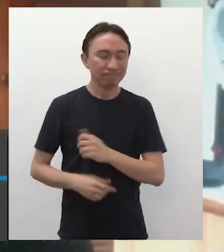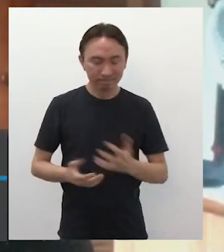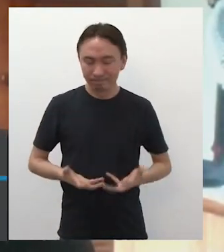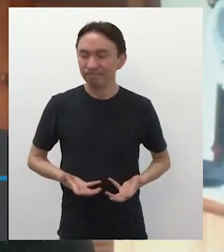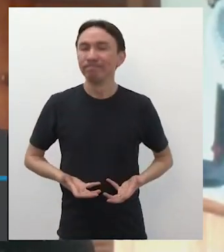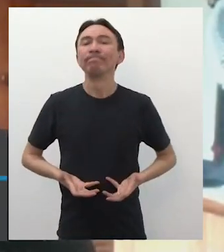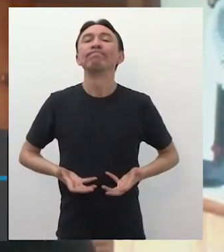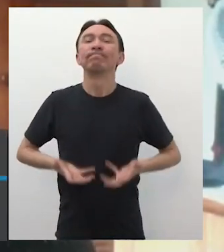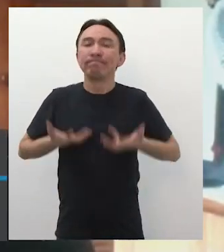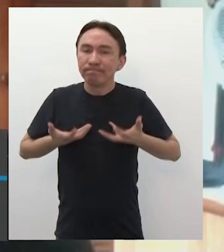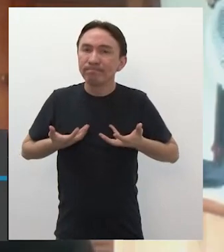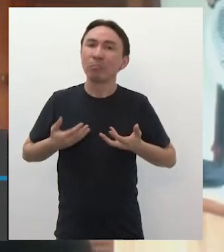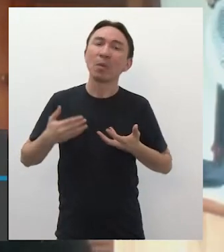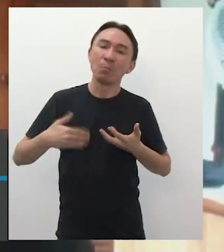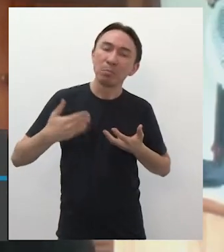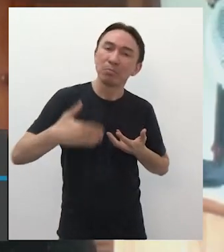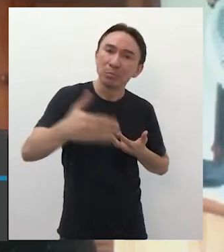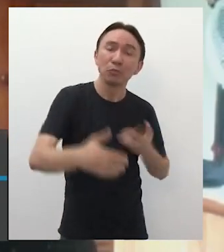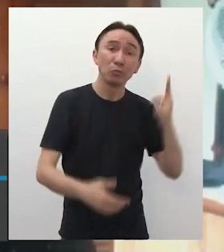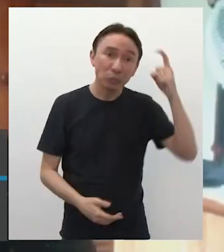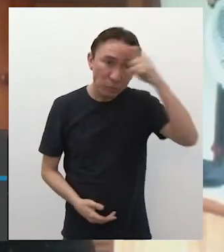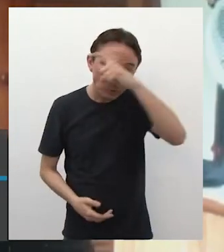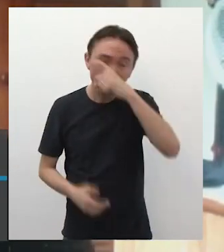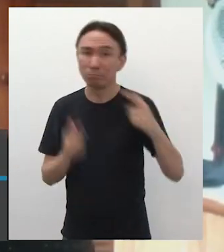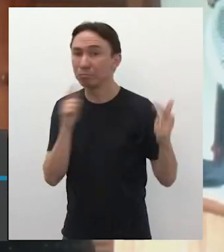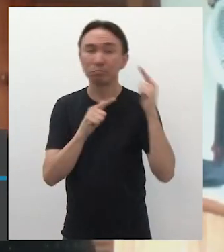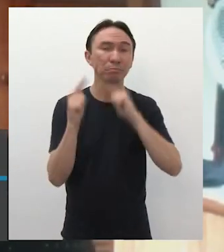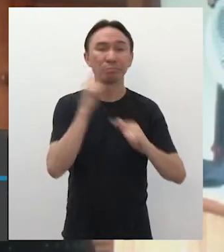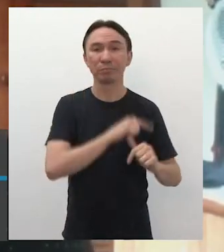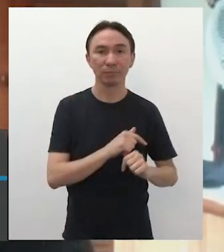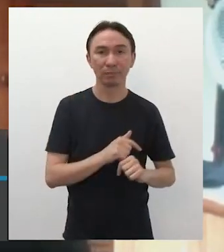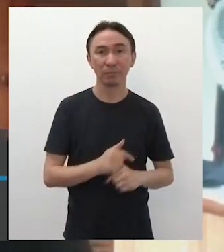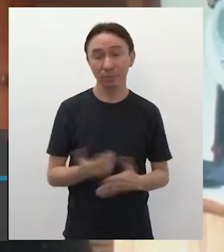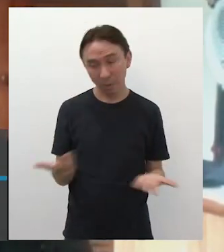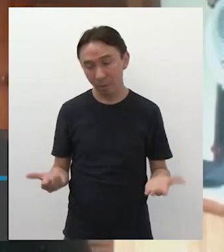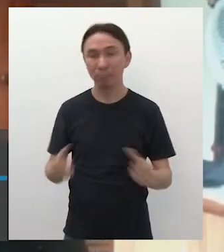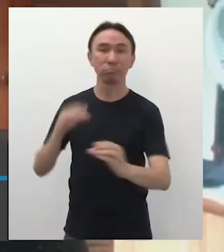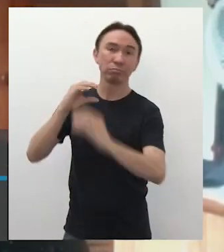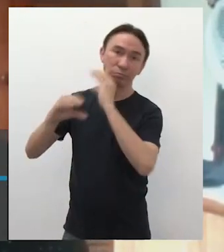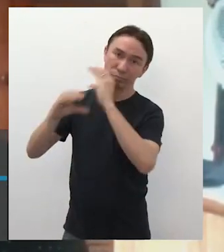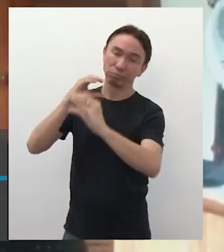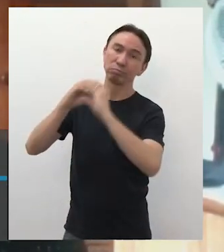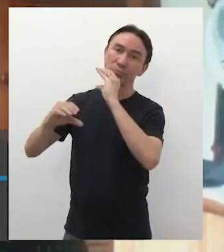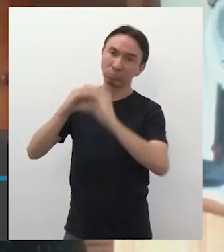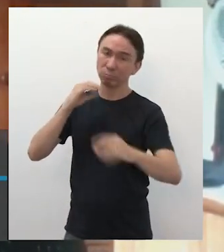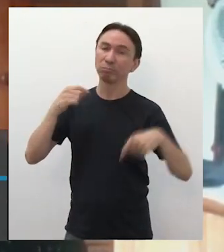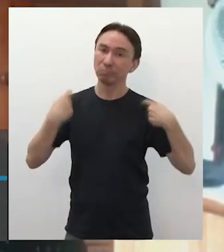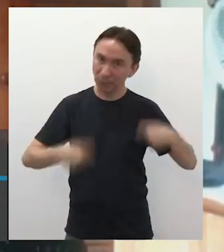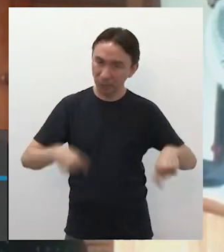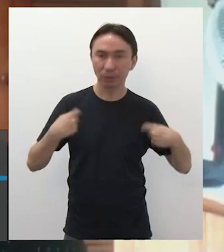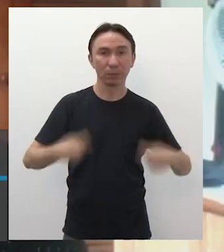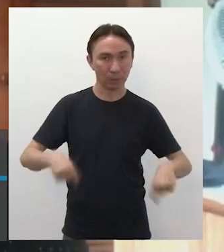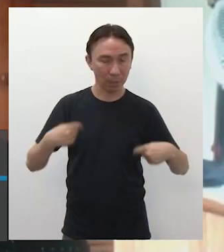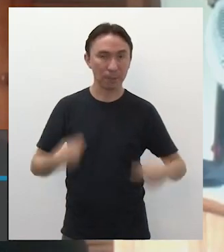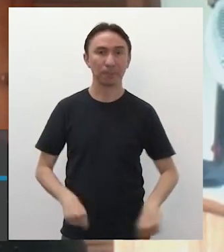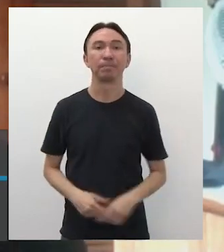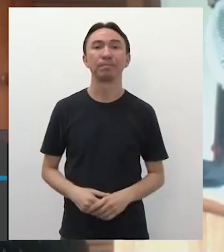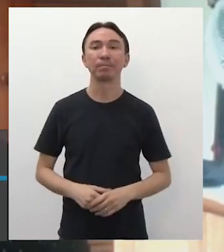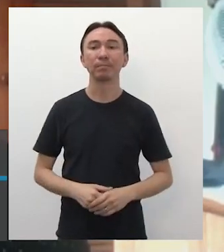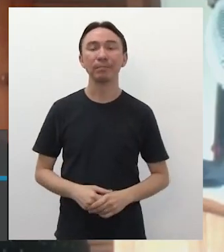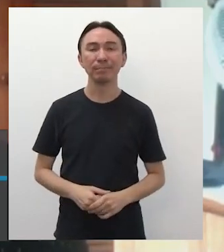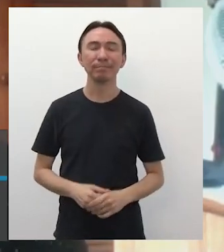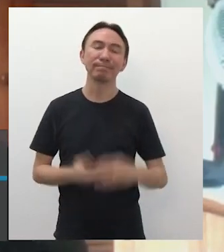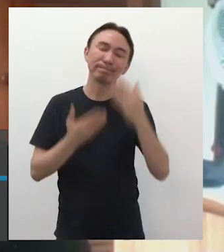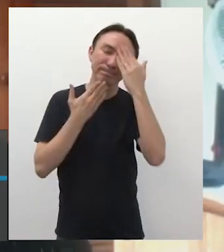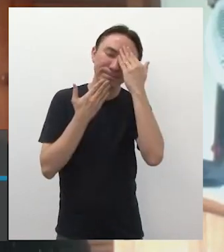virão. Para isso, cuidem da comunicação, né, e da forma de se relacionar uns com os outros.